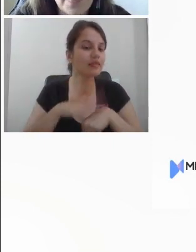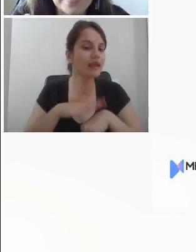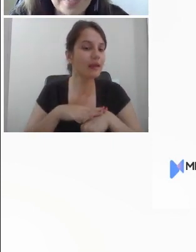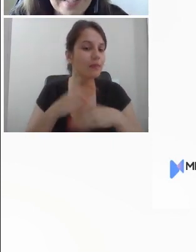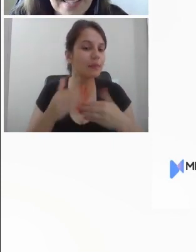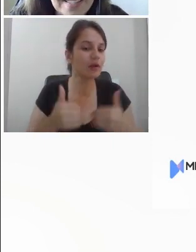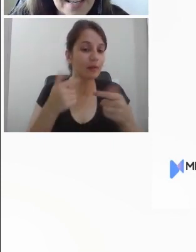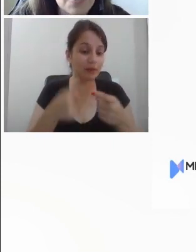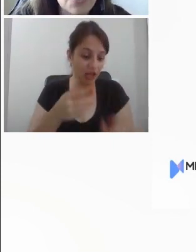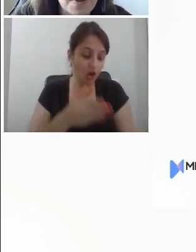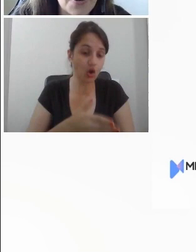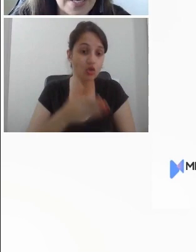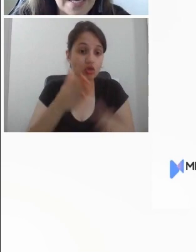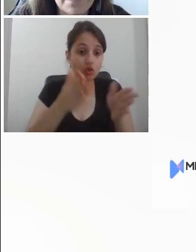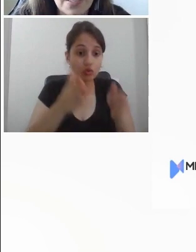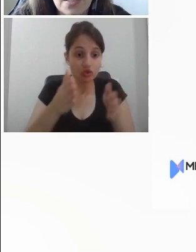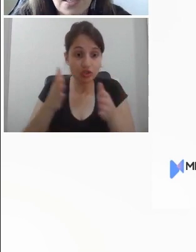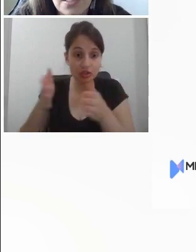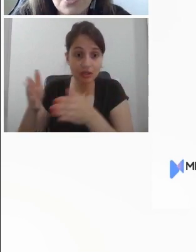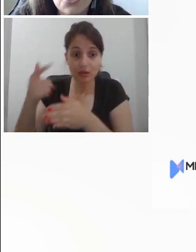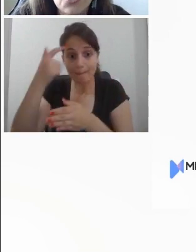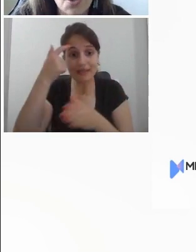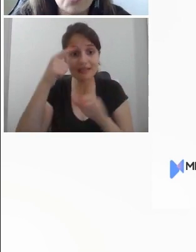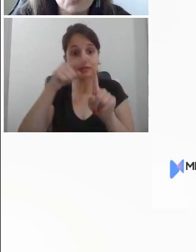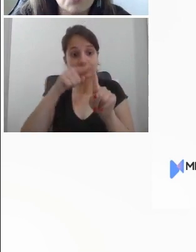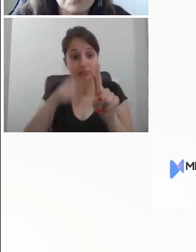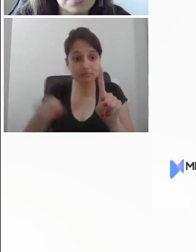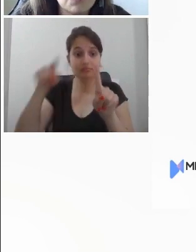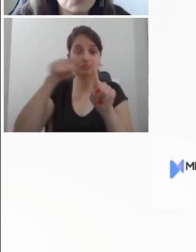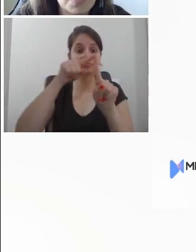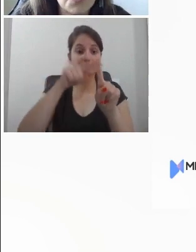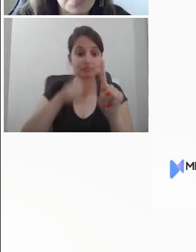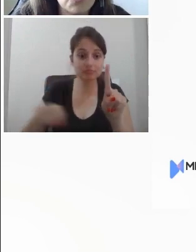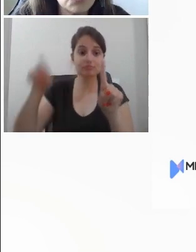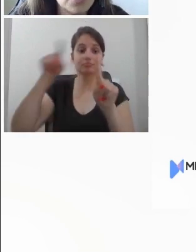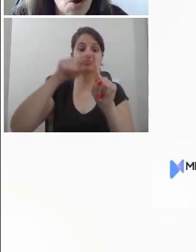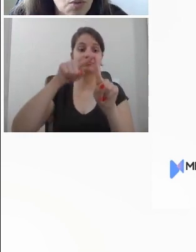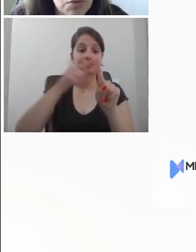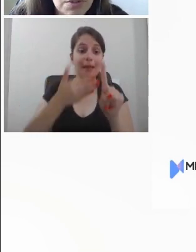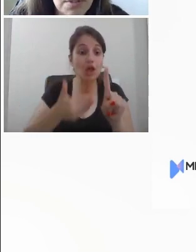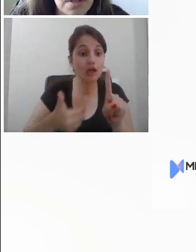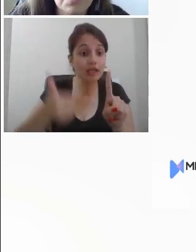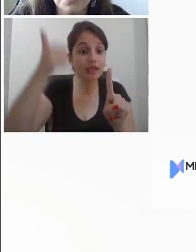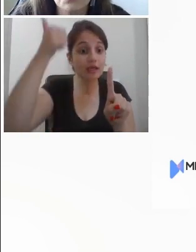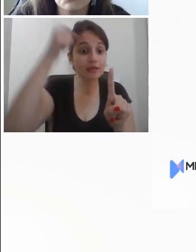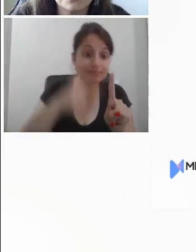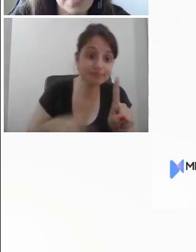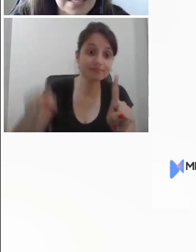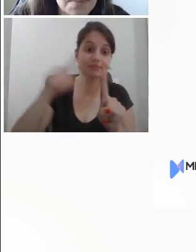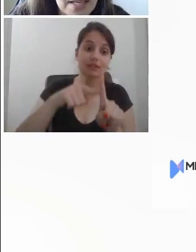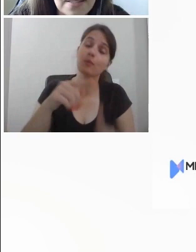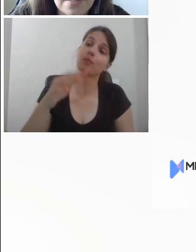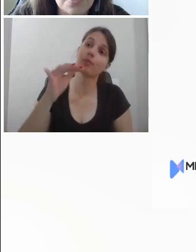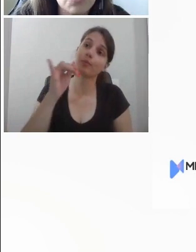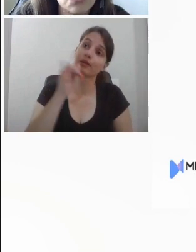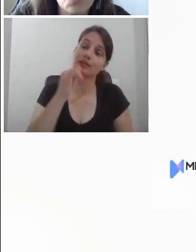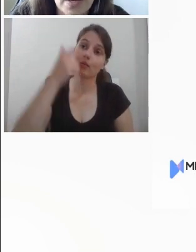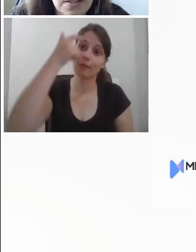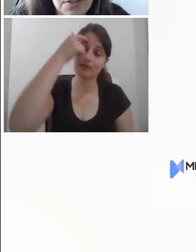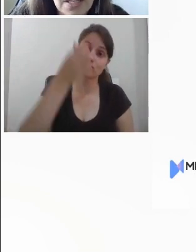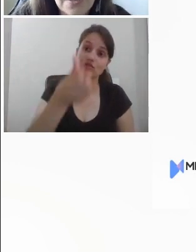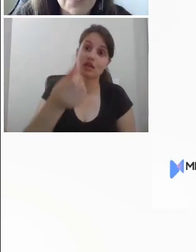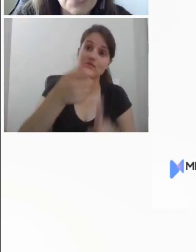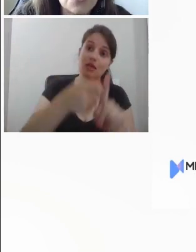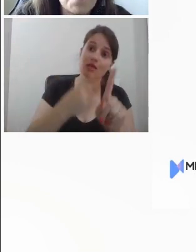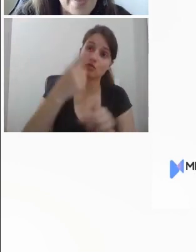a gente não pensa nesse ciclo de melhoria e a gente torna os nossos ciclos de melhoria muito longos então ciclos de se meses ciclos de